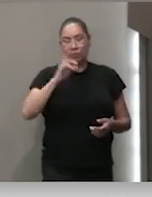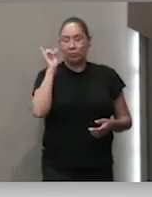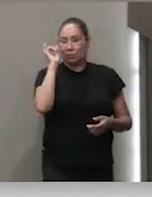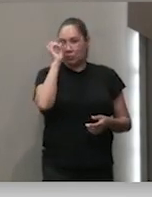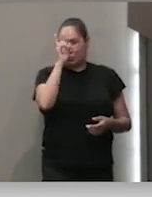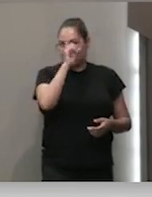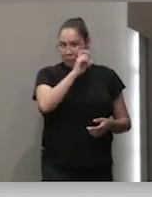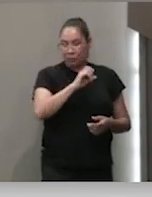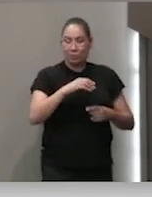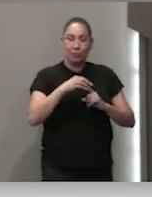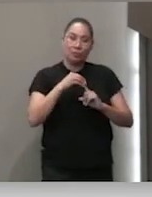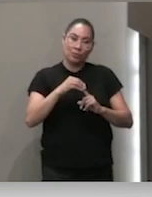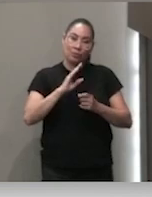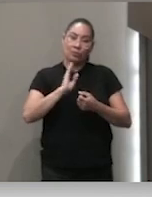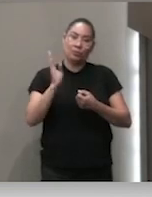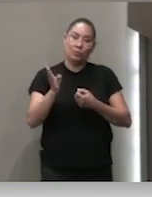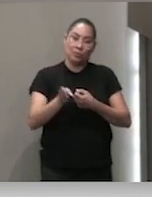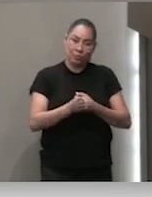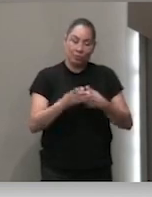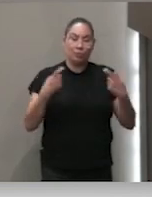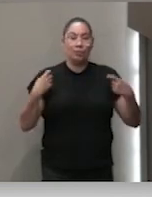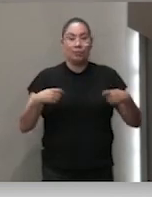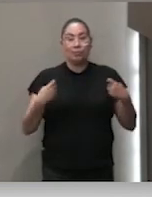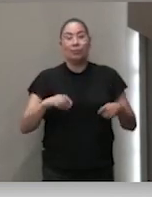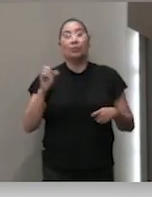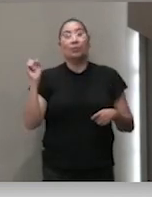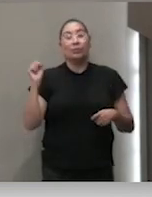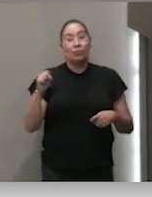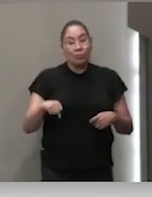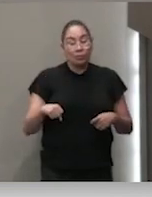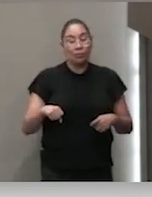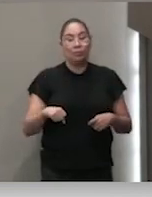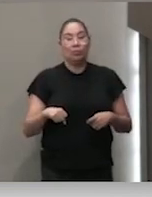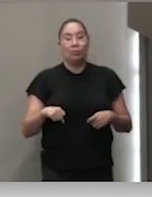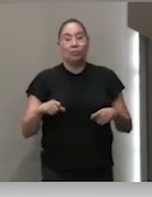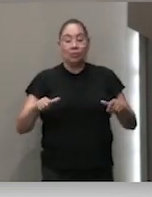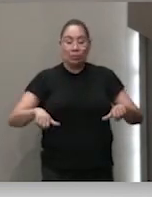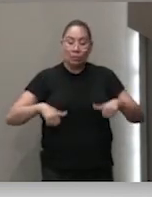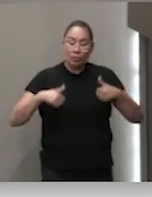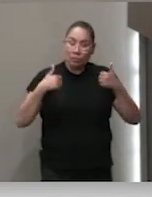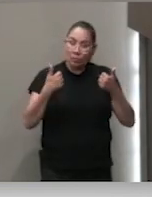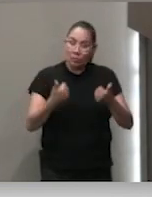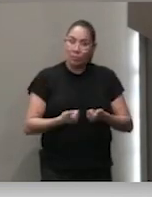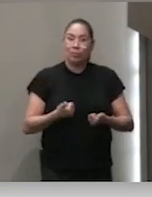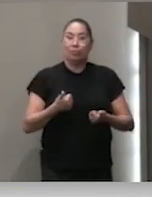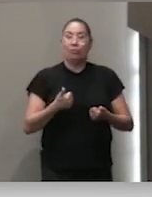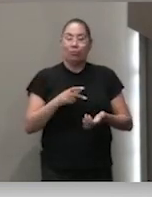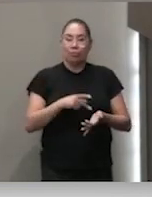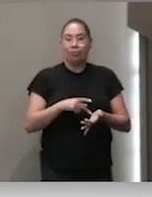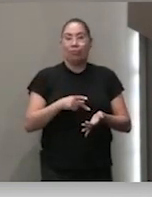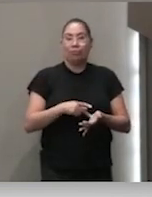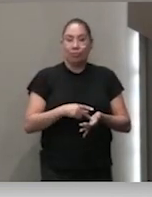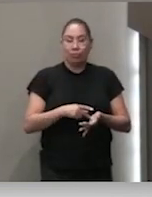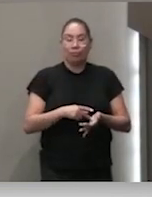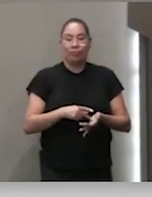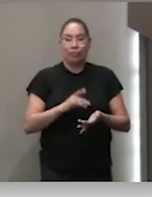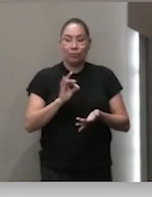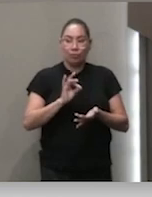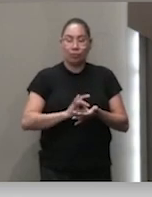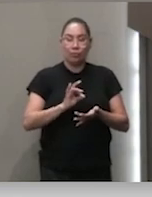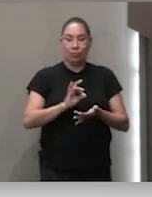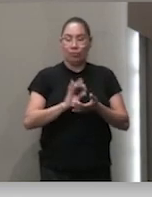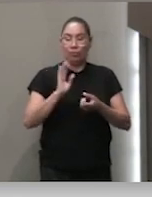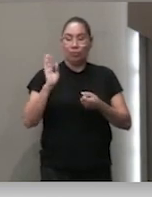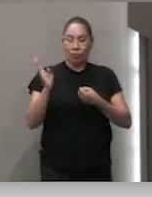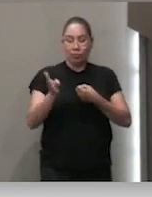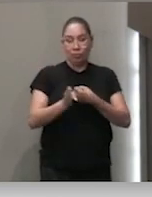principalmente nos nossos bairros. Então, precisamos, sim, muito melhorias de fato, melhorias concretas nos nossos